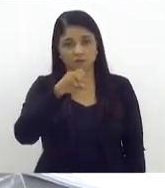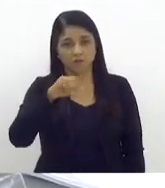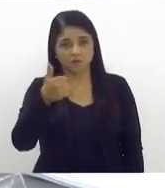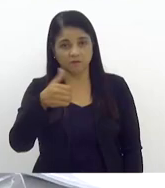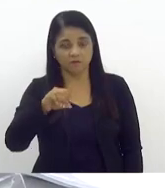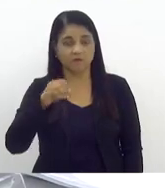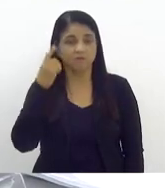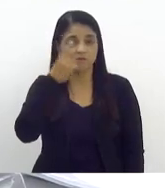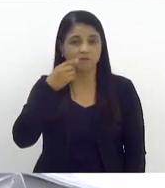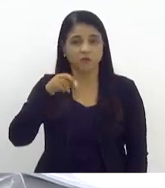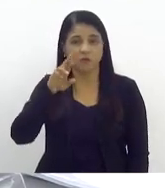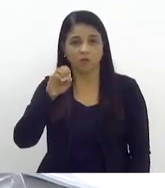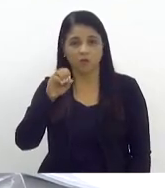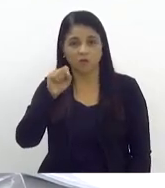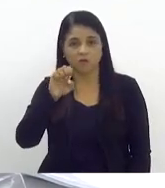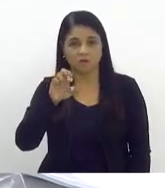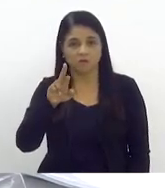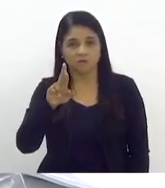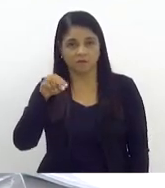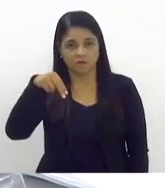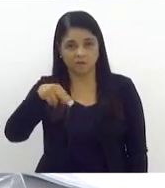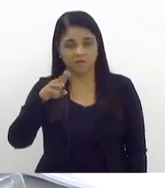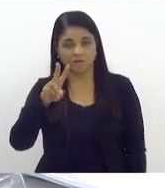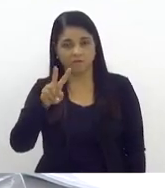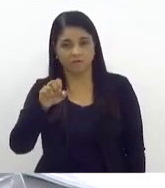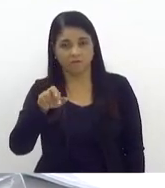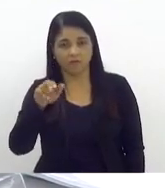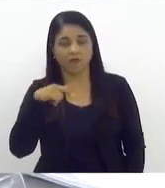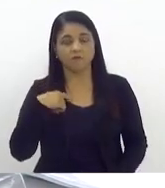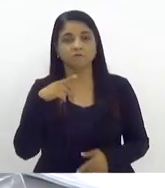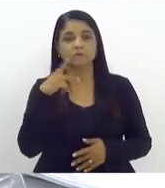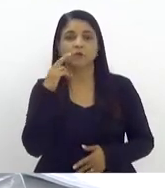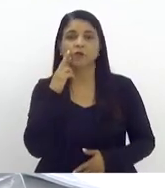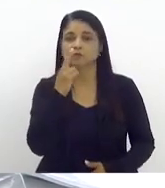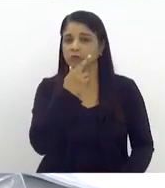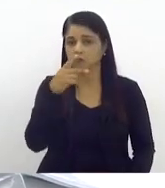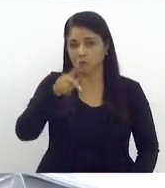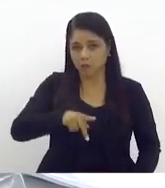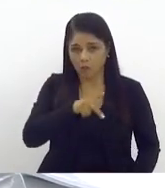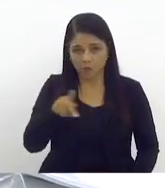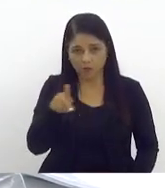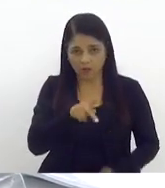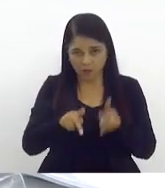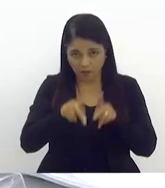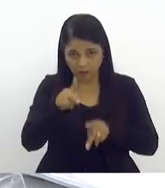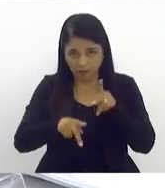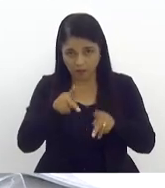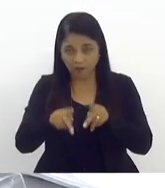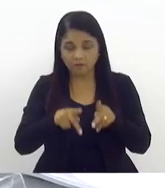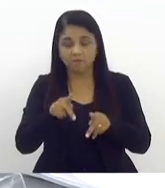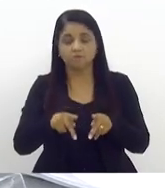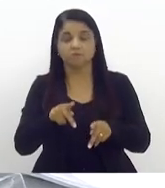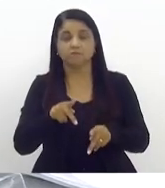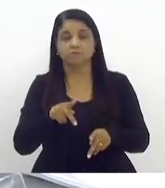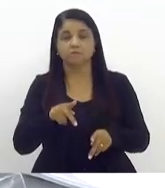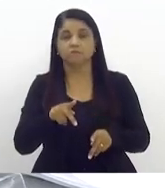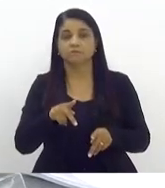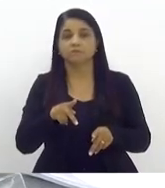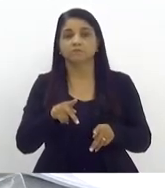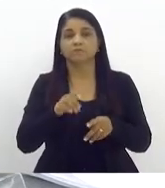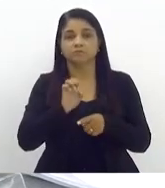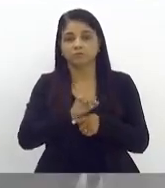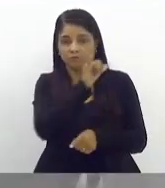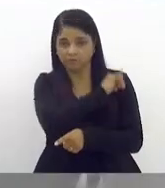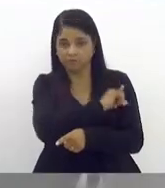Rosenberg Reis, que dispõe sobre o programa Restaurante Popular e ou Cidadão no âmbito do Estado do Rio de Janeiro. Senhor presidente, pela ordem. Pois